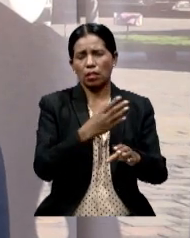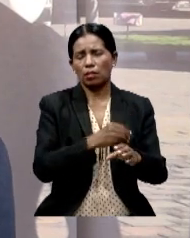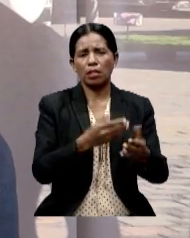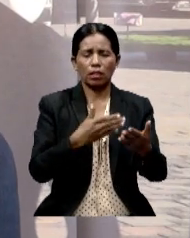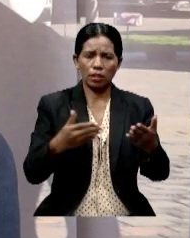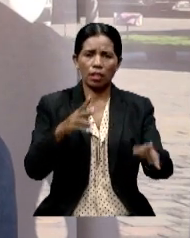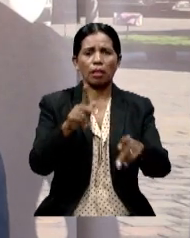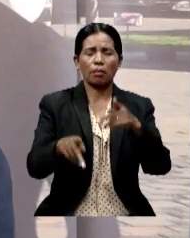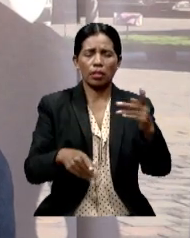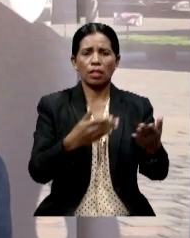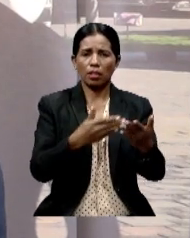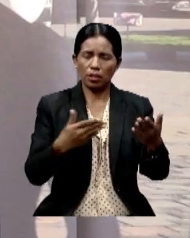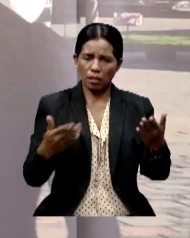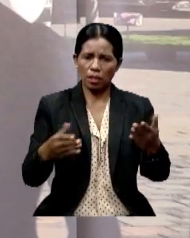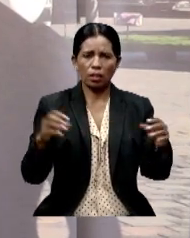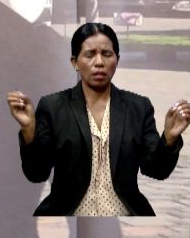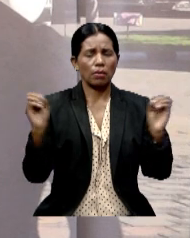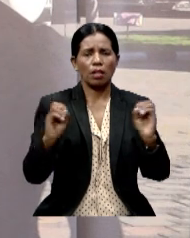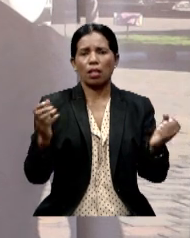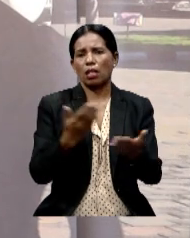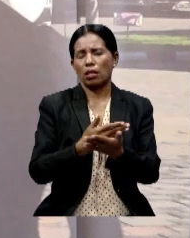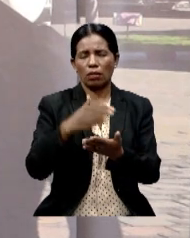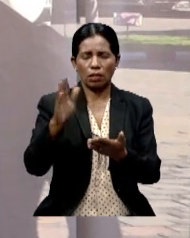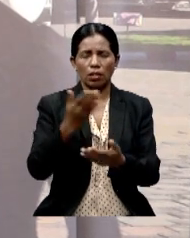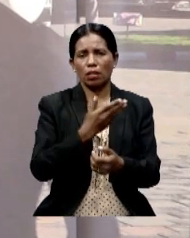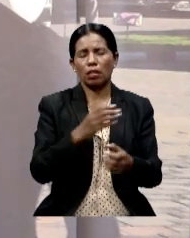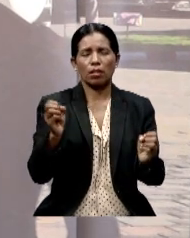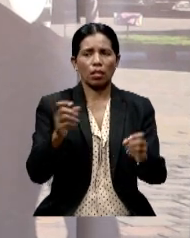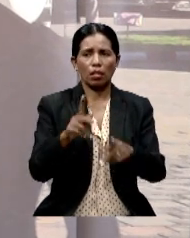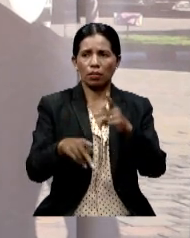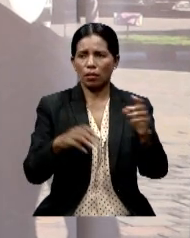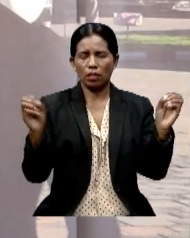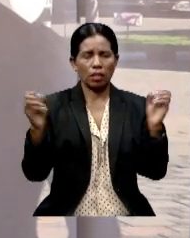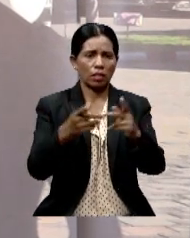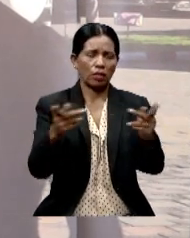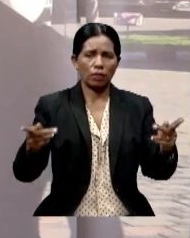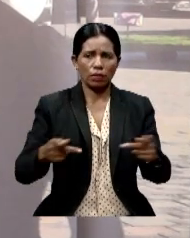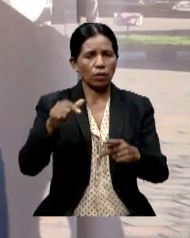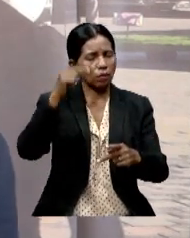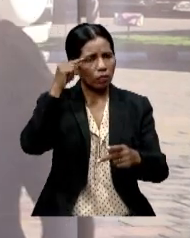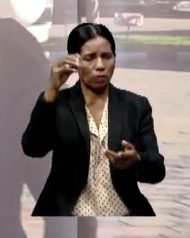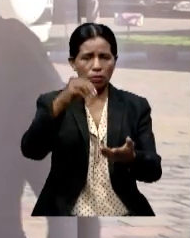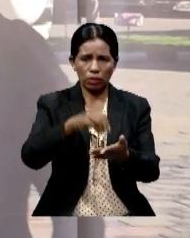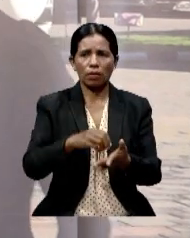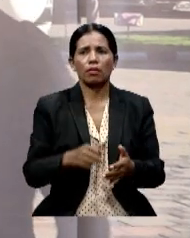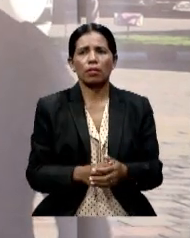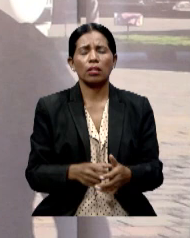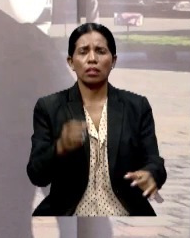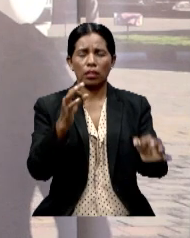local lá IRA Folin e o povo nos lá IRA produto, também lá IRA condições que o governo cria.